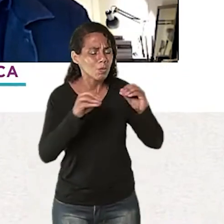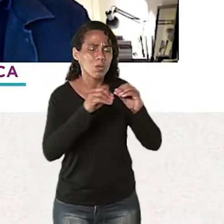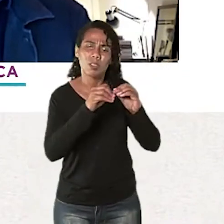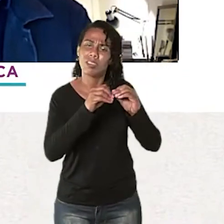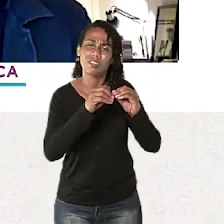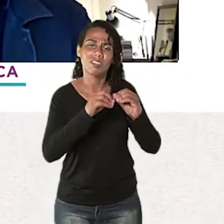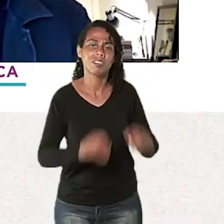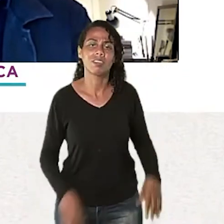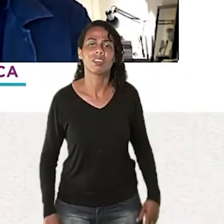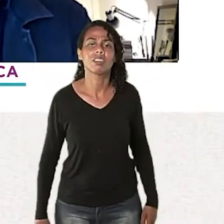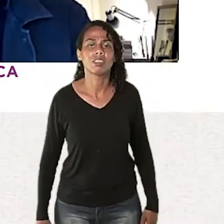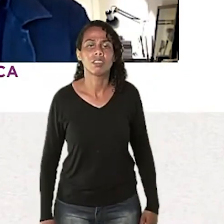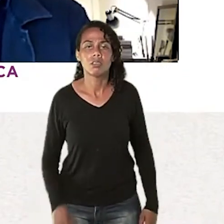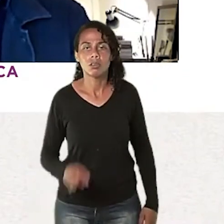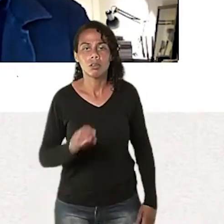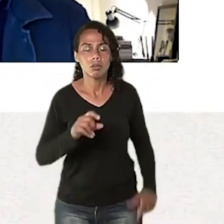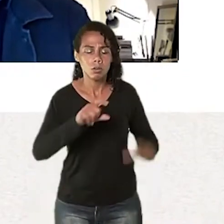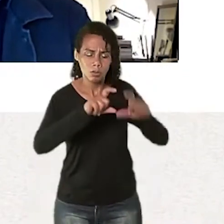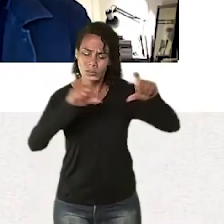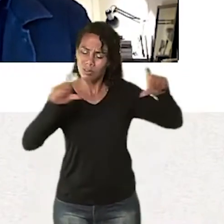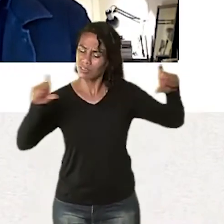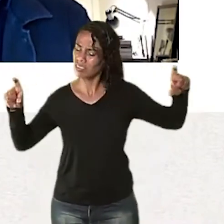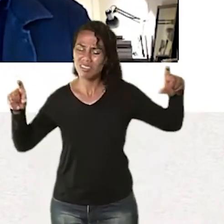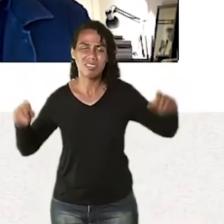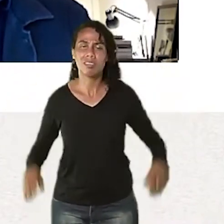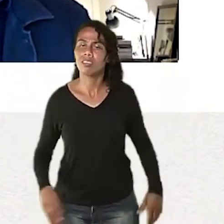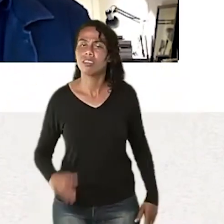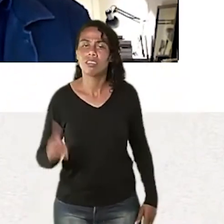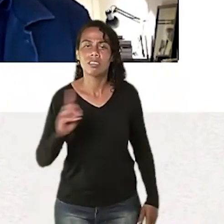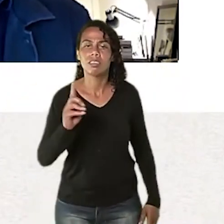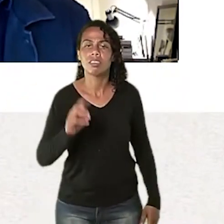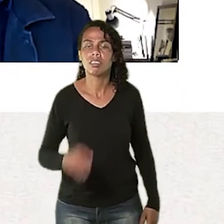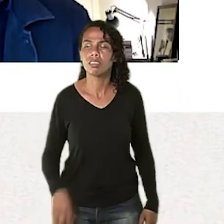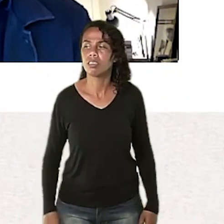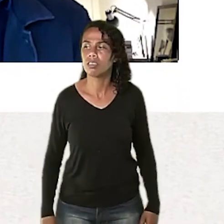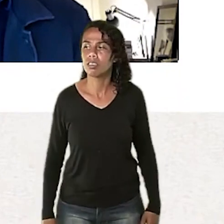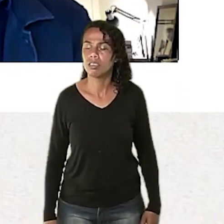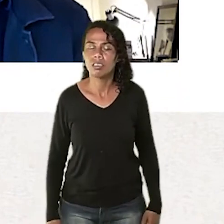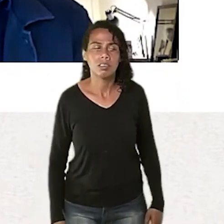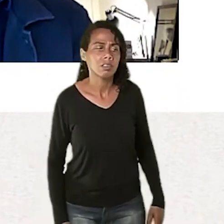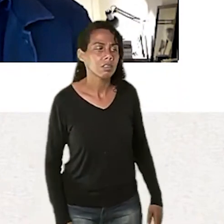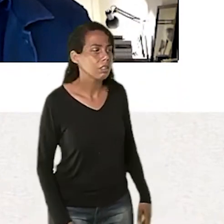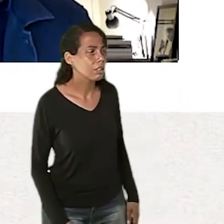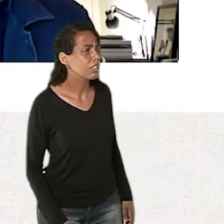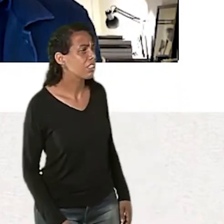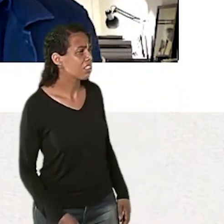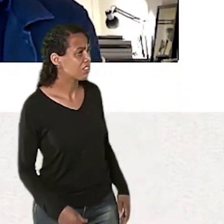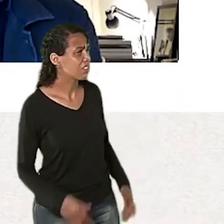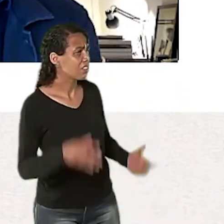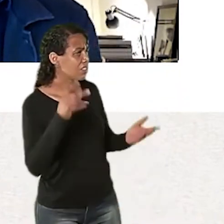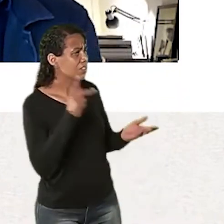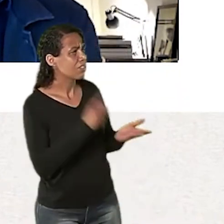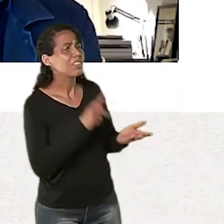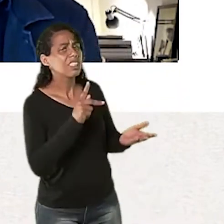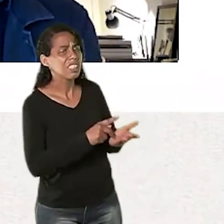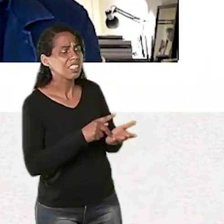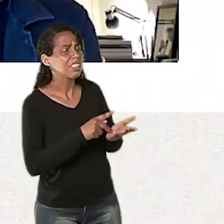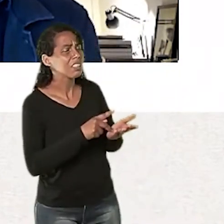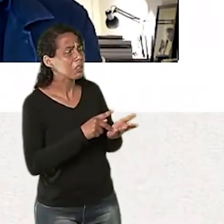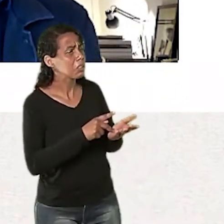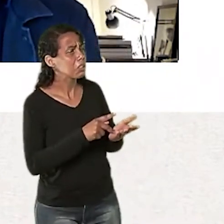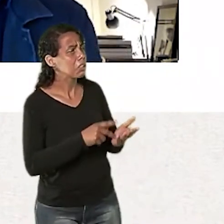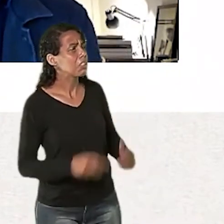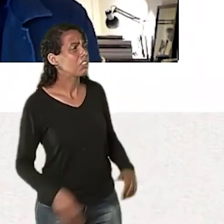né? Tem razão. Aí, o JP. Será que o Vila Lobos coloca JP também por causa disso? Vamos perguntar para